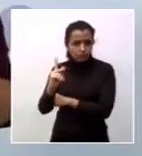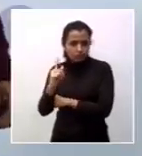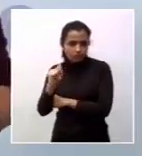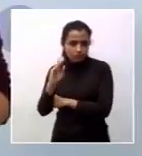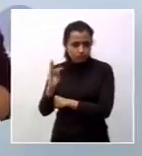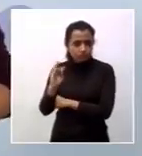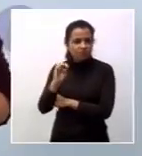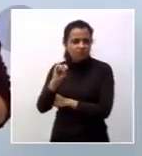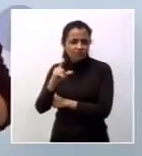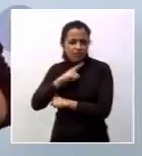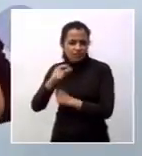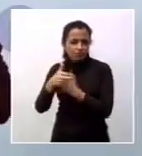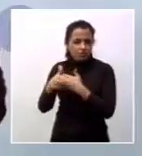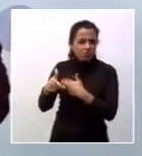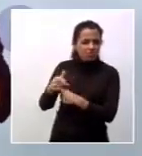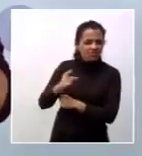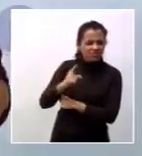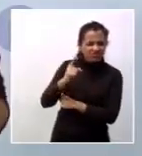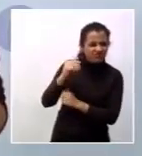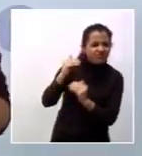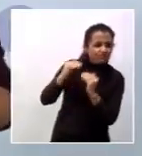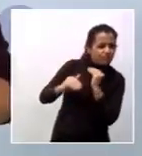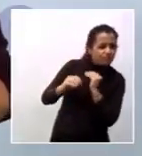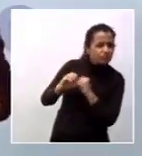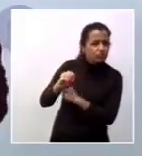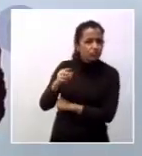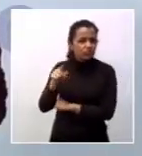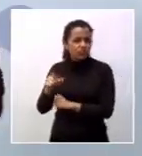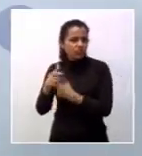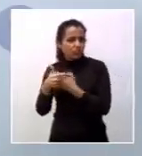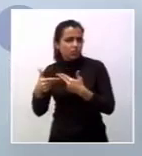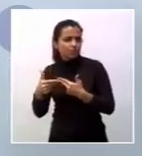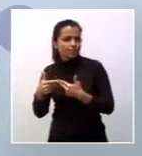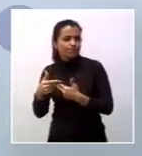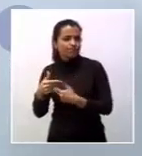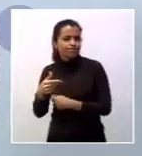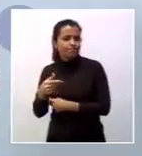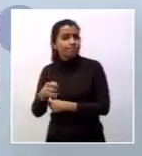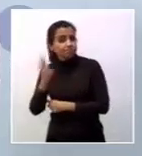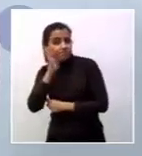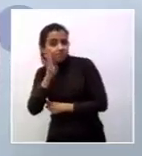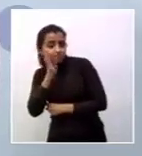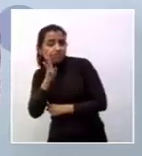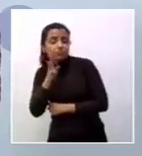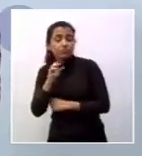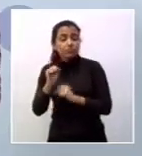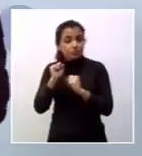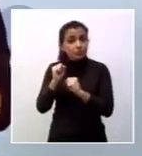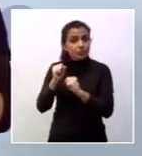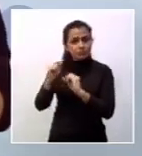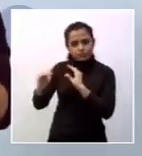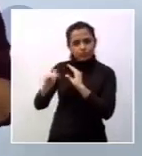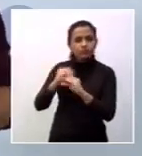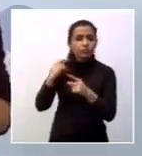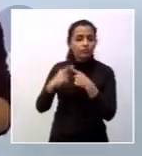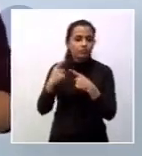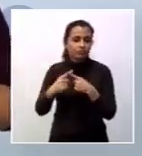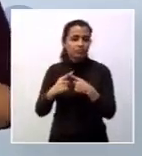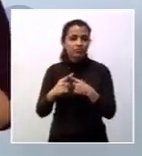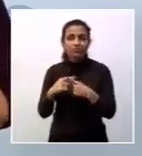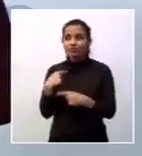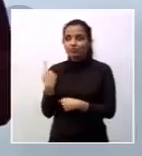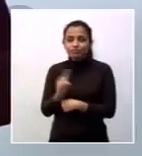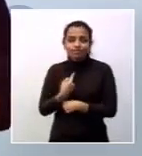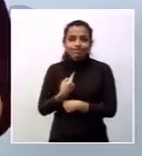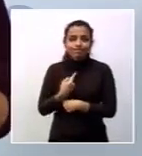vocês acham que pode melhorar, que a gente pode deixar melhor, que vai ficar mais legal para vocês. Porque, é como ela falou, a gente está num estúdio, a